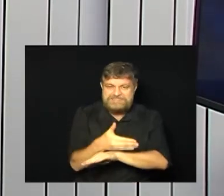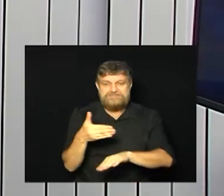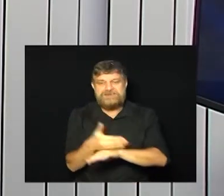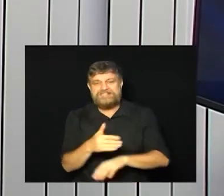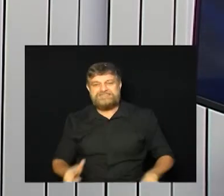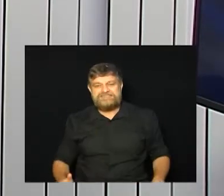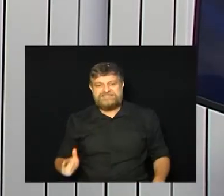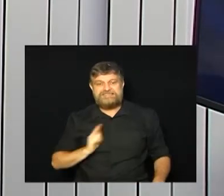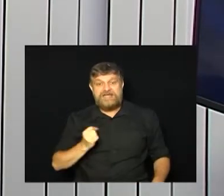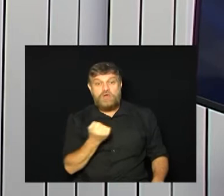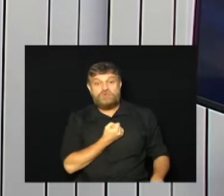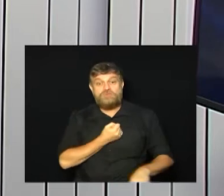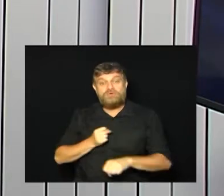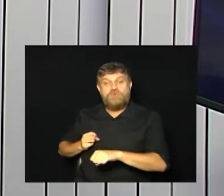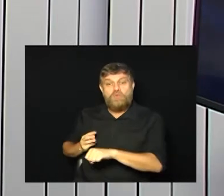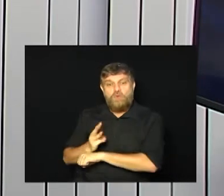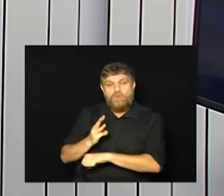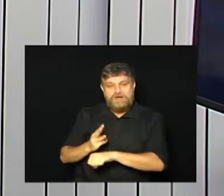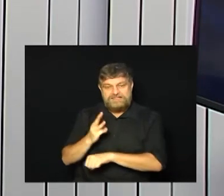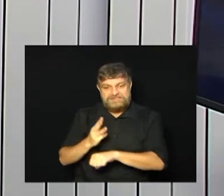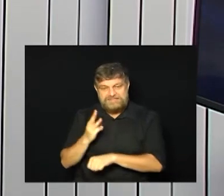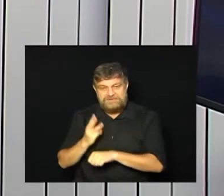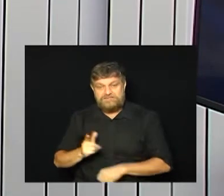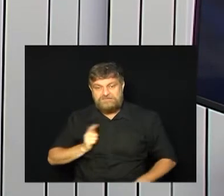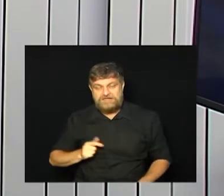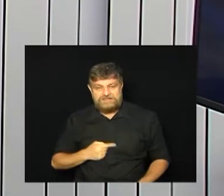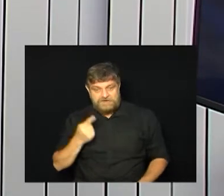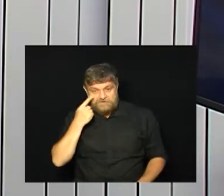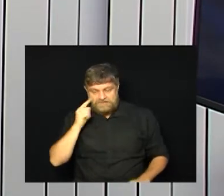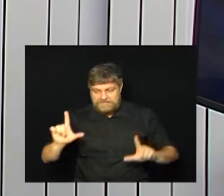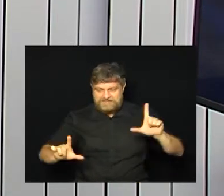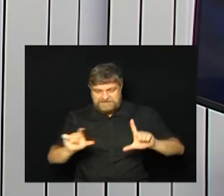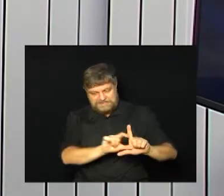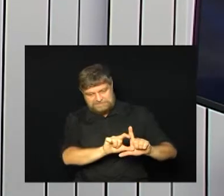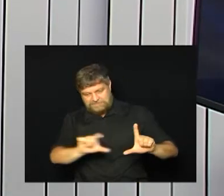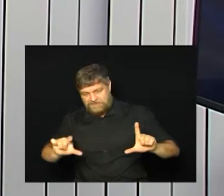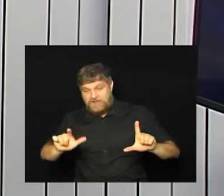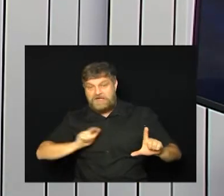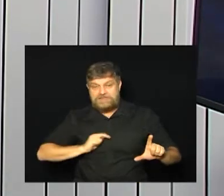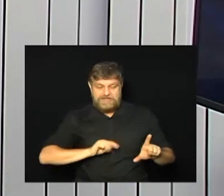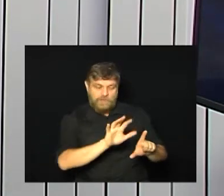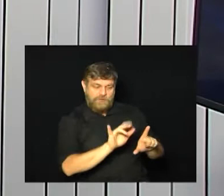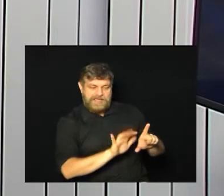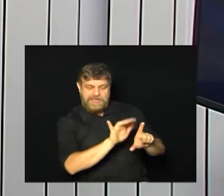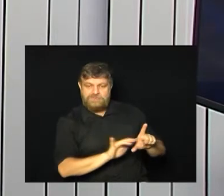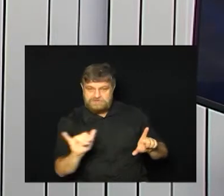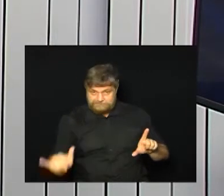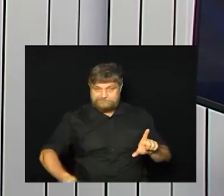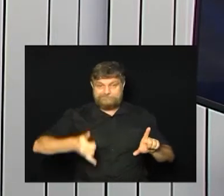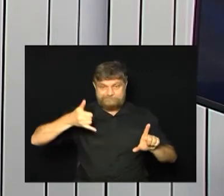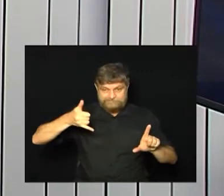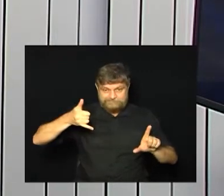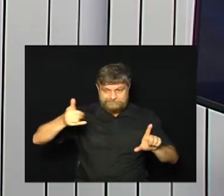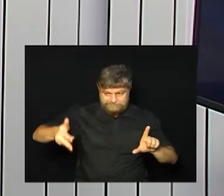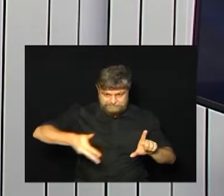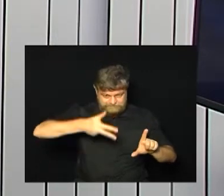978293776 é o número do nosso WhatsApp. Vai participando, o número está aqui na sua tela. Tem o QR Code. Pegue o seu celular, abre